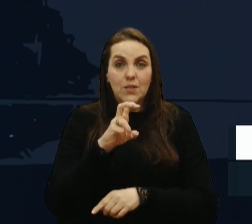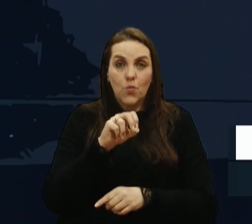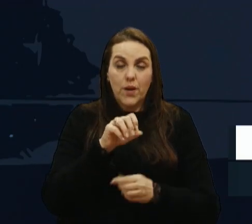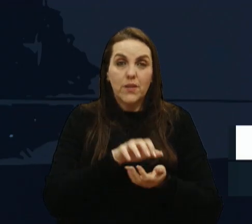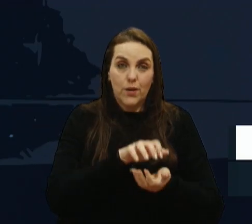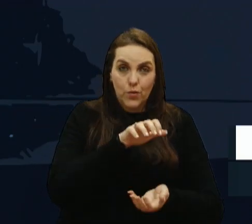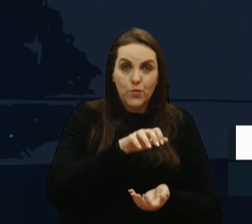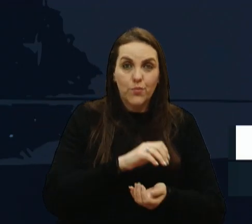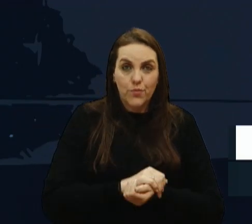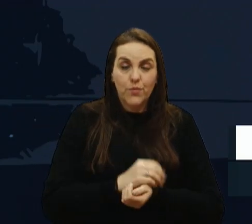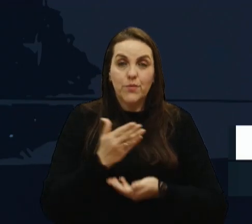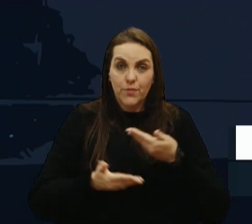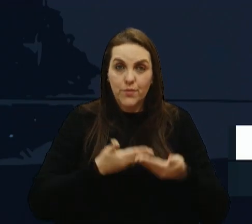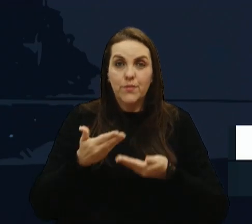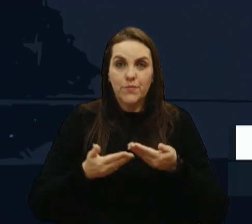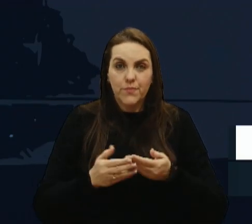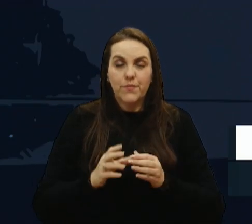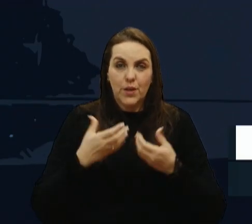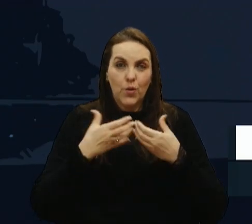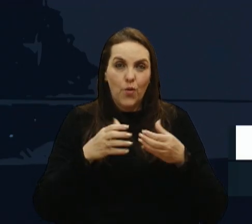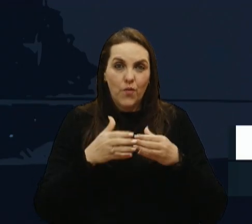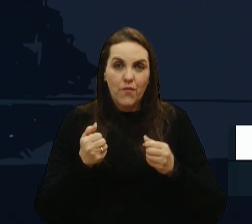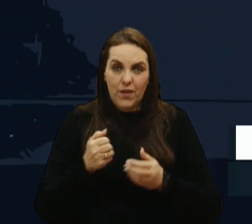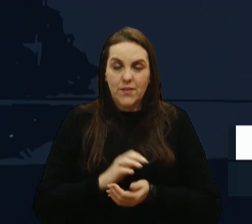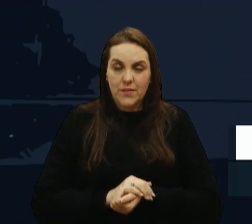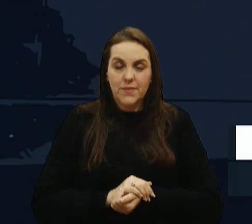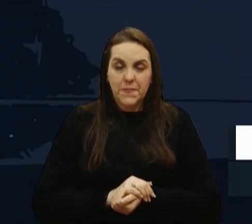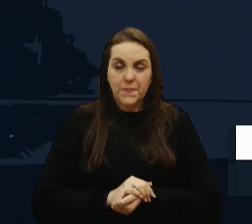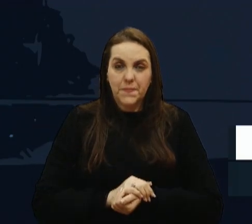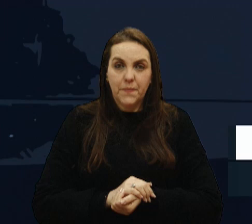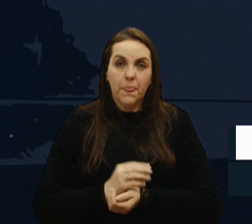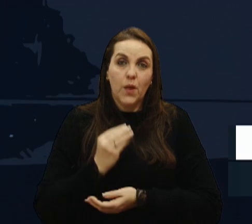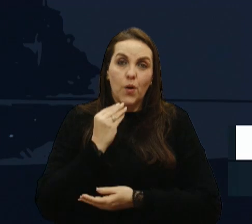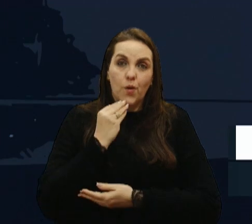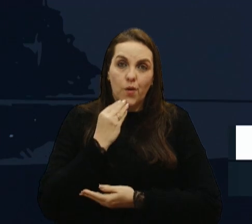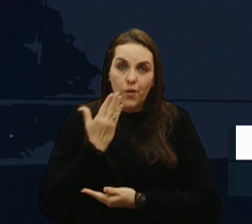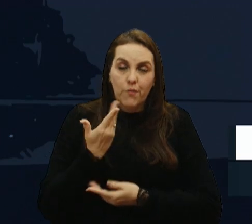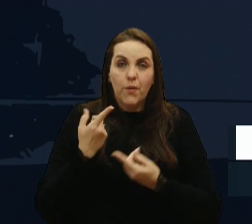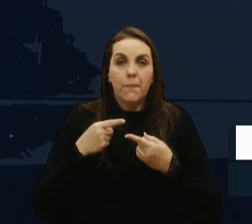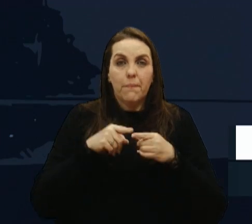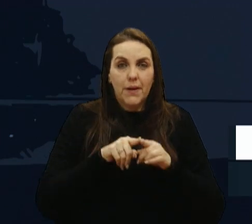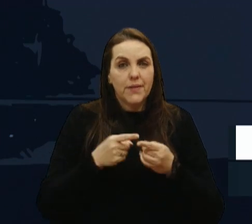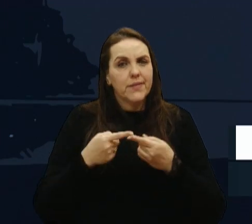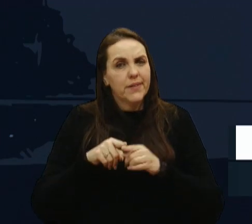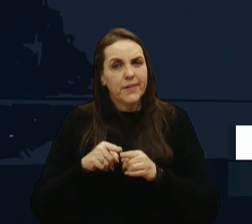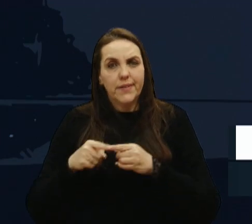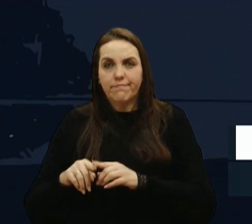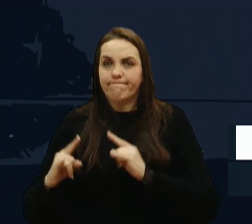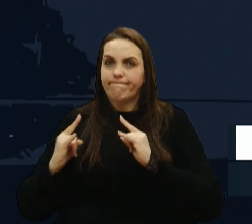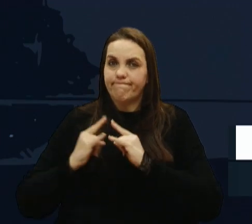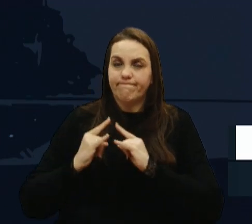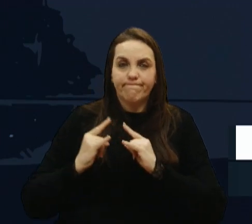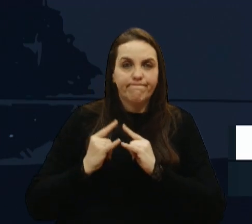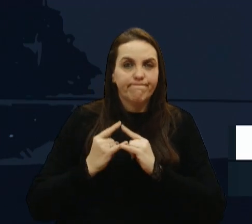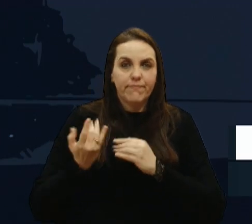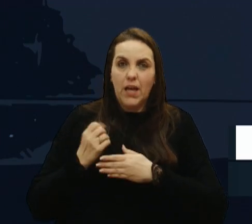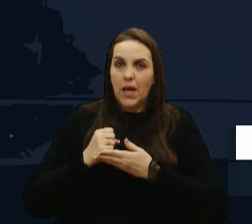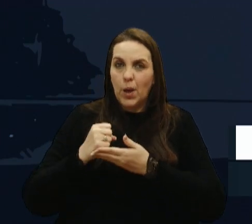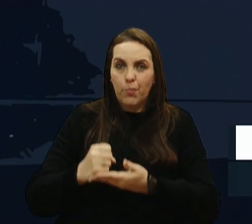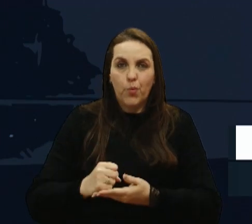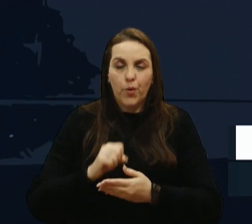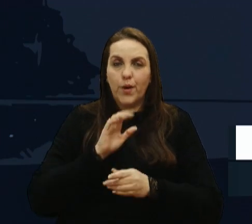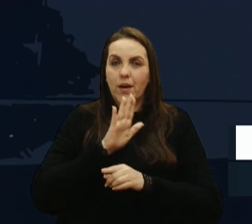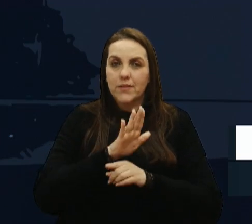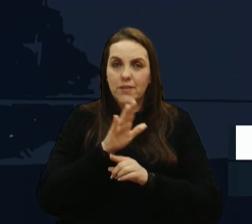idosos que são atendidos nesse serviço de convivência. Logicamente que em parceria com muitas entidades que colaboram demais com a assistência